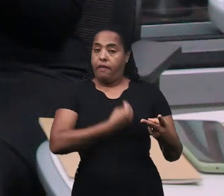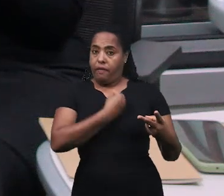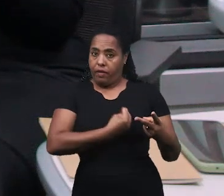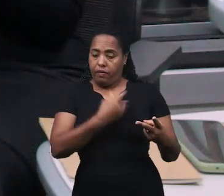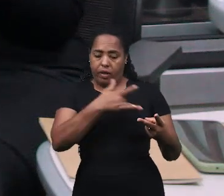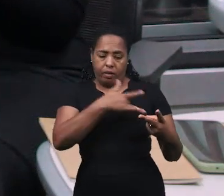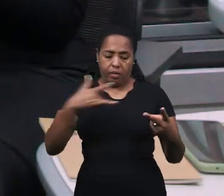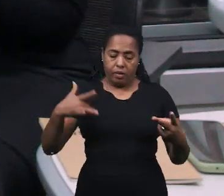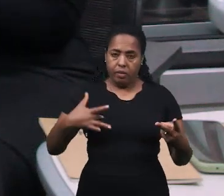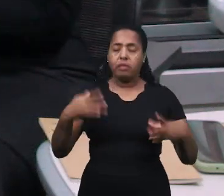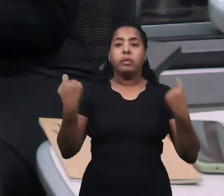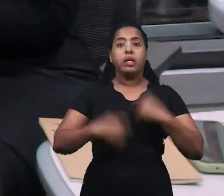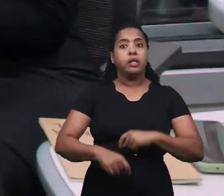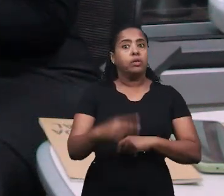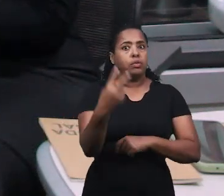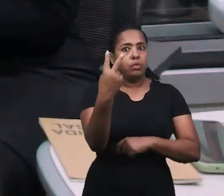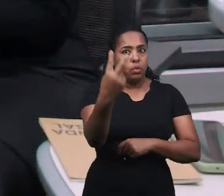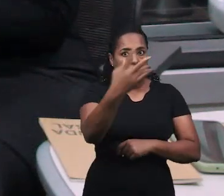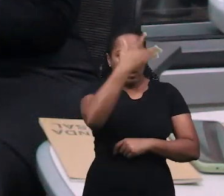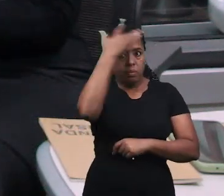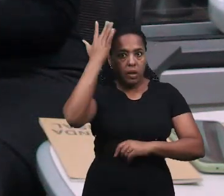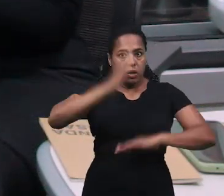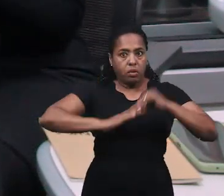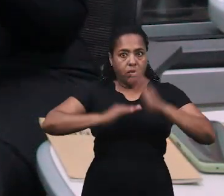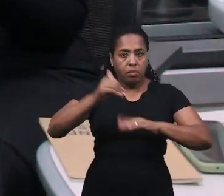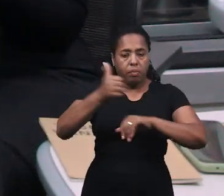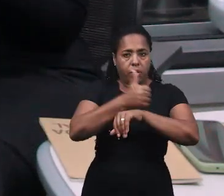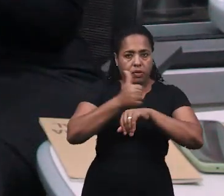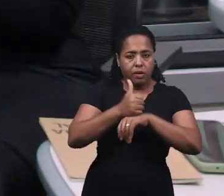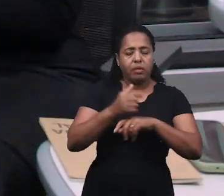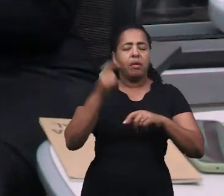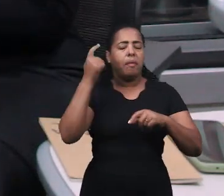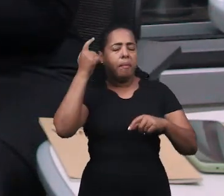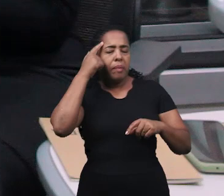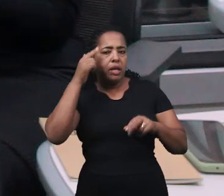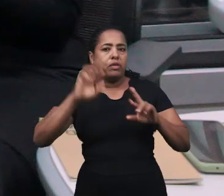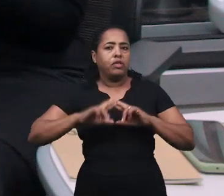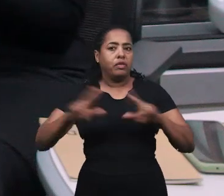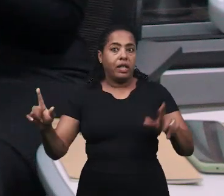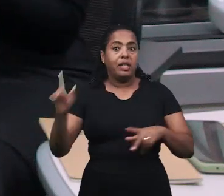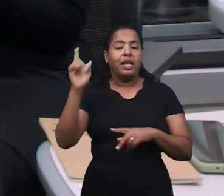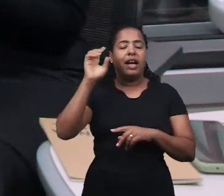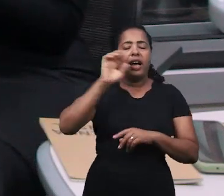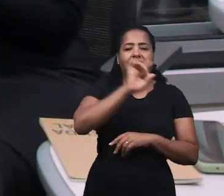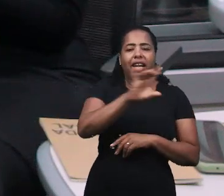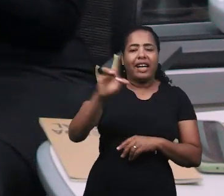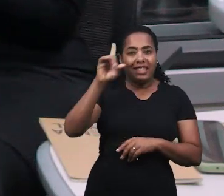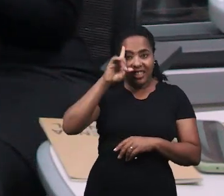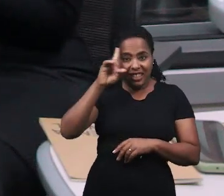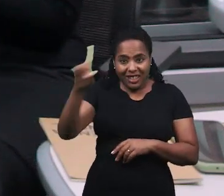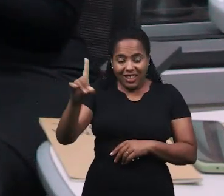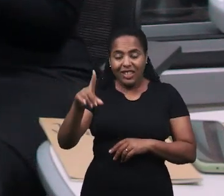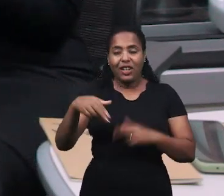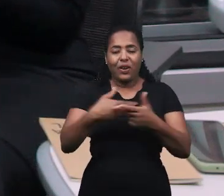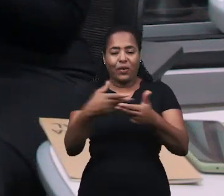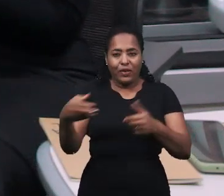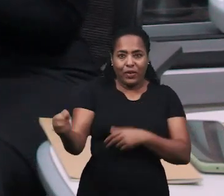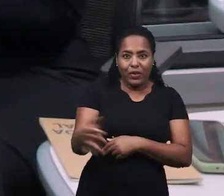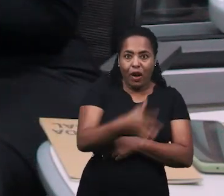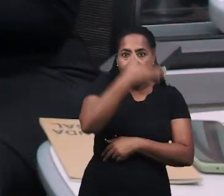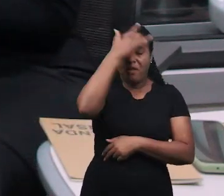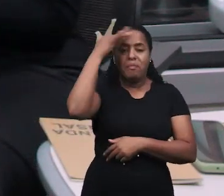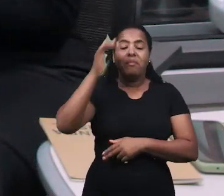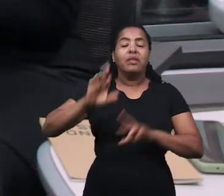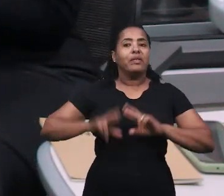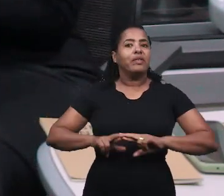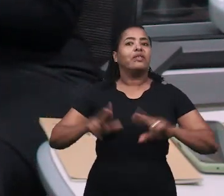preciso ter todos os dias 2 profissionais. Então eu tento que sejam diferentes, cada dia trazer algo novo e alguém